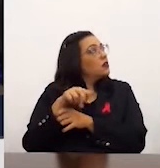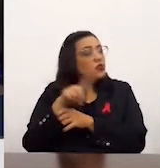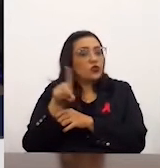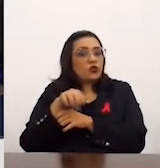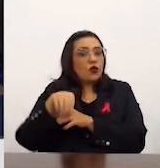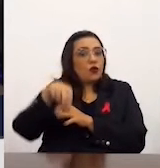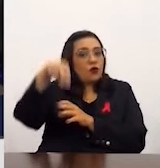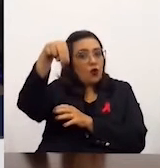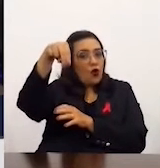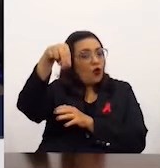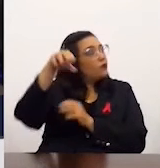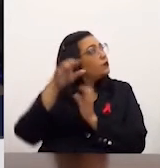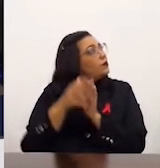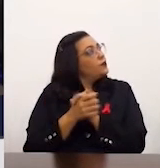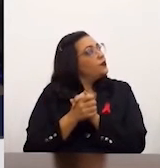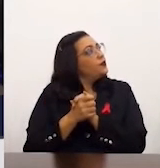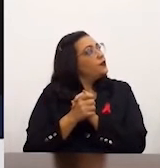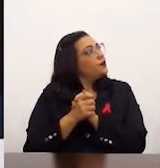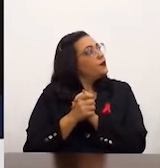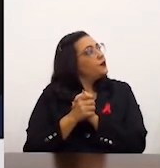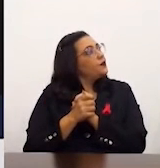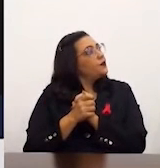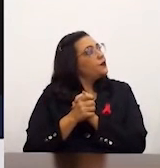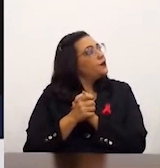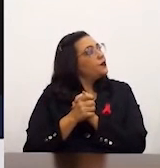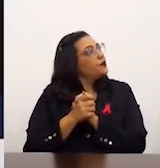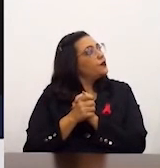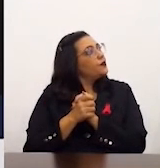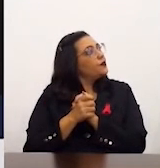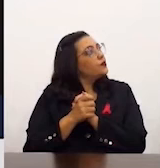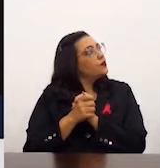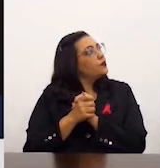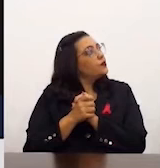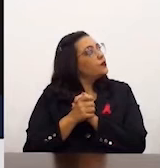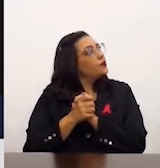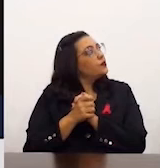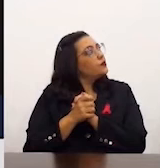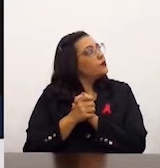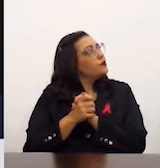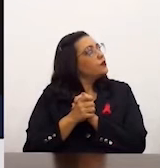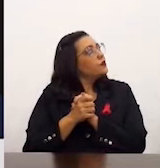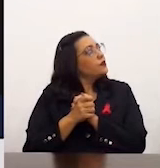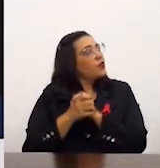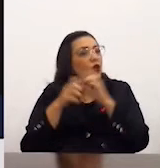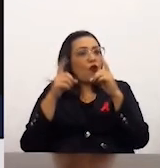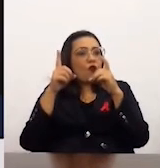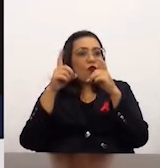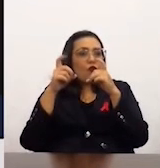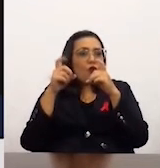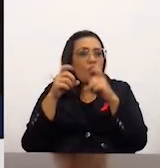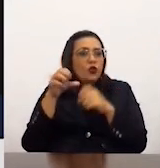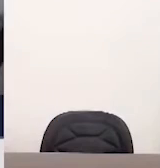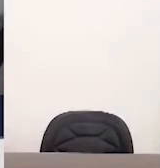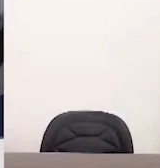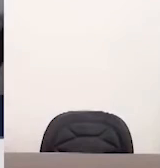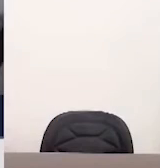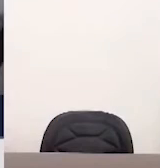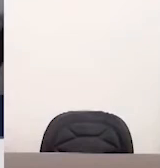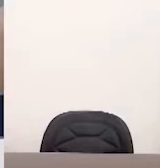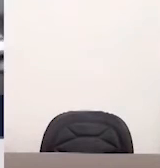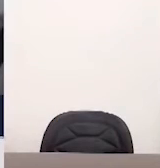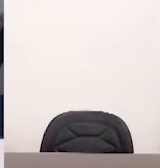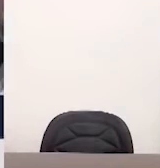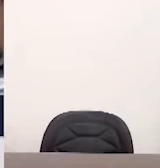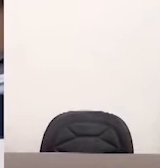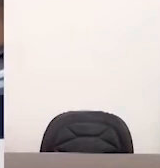legais que permitam a cidade caminhar na direção do desenvolvimento de forma equilibrada e sustentável. Com a presença da